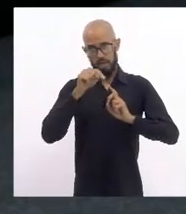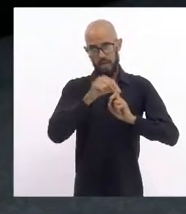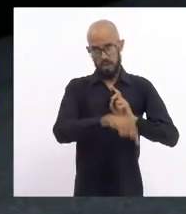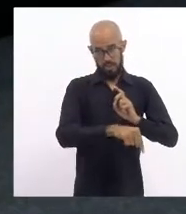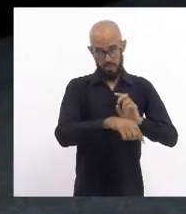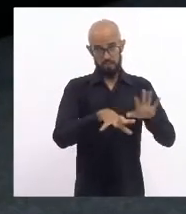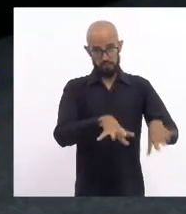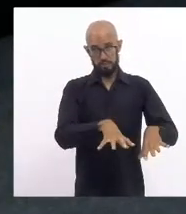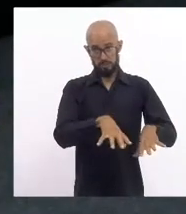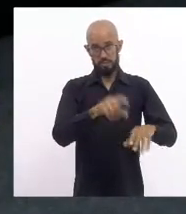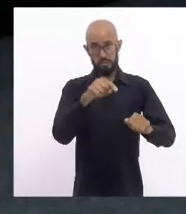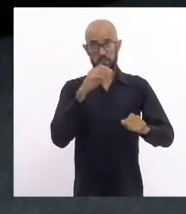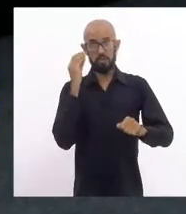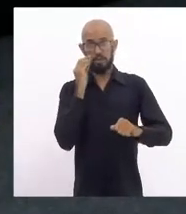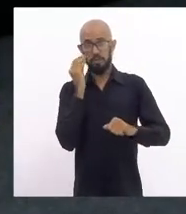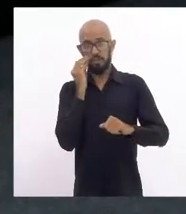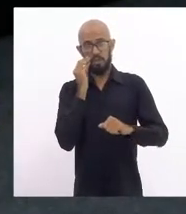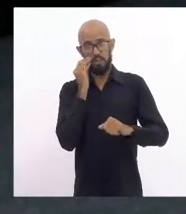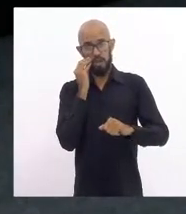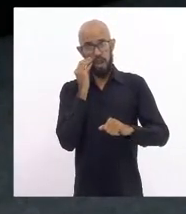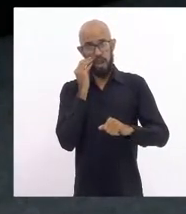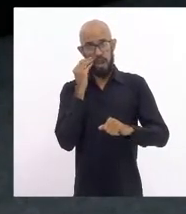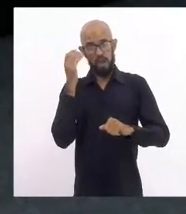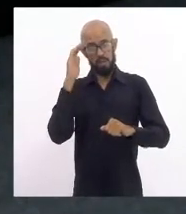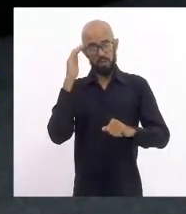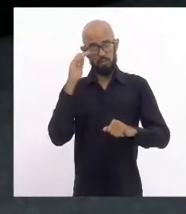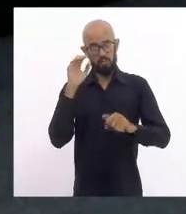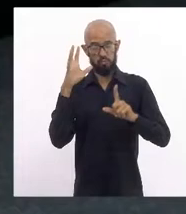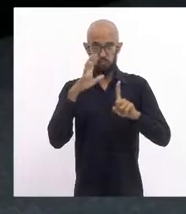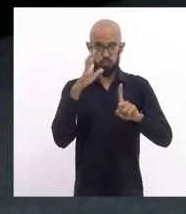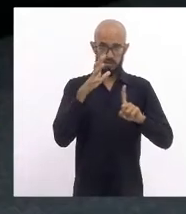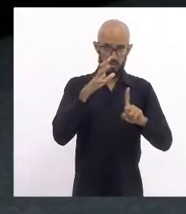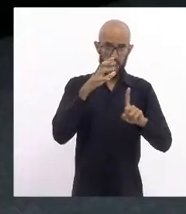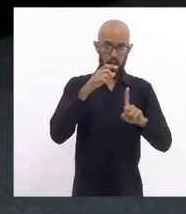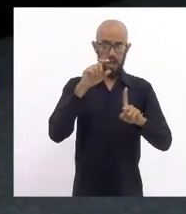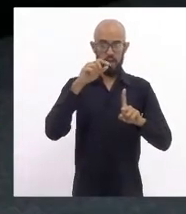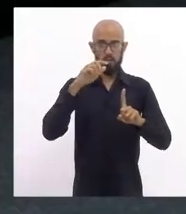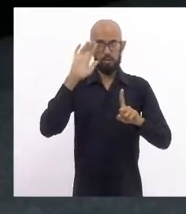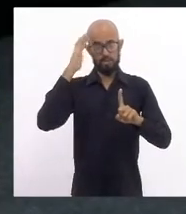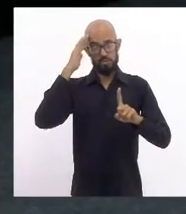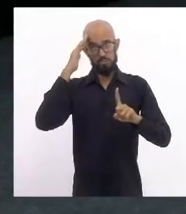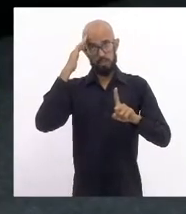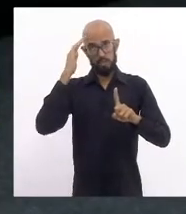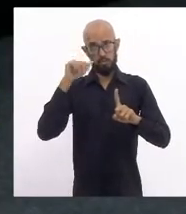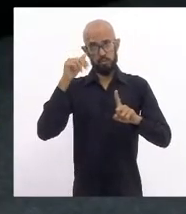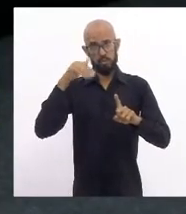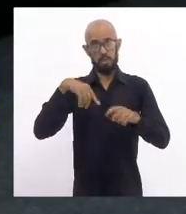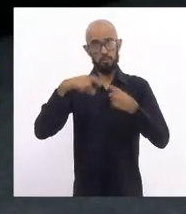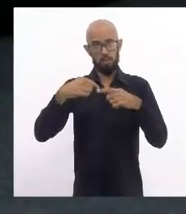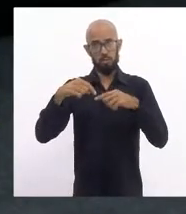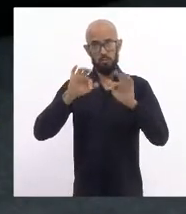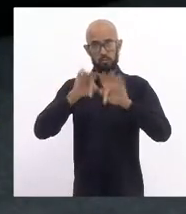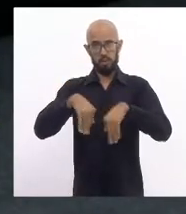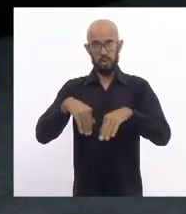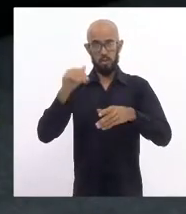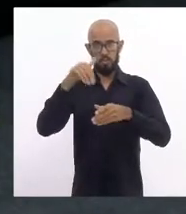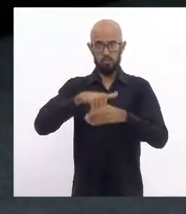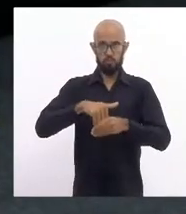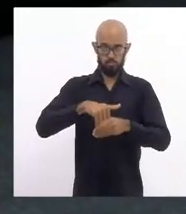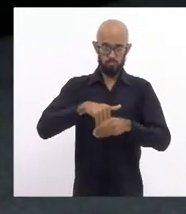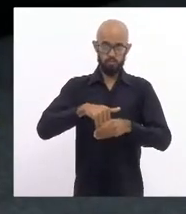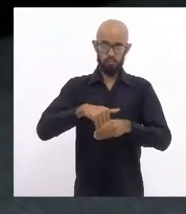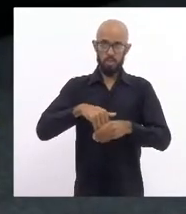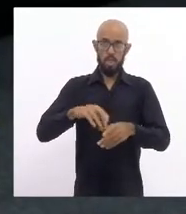ao convencimento e, ao final, dar o nosso voto, seja a favor ou seja contra, e não mutilar